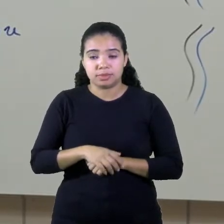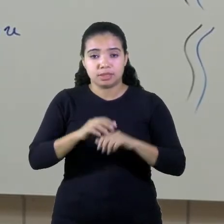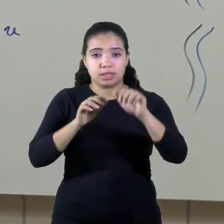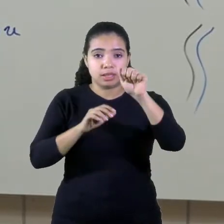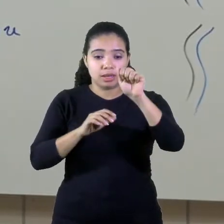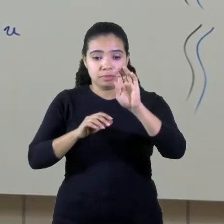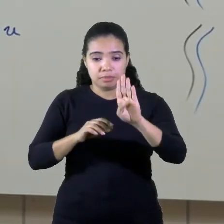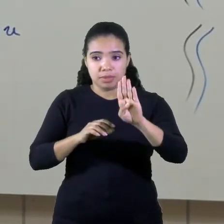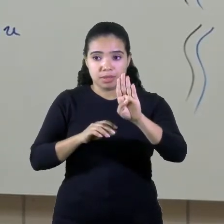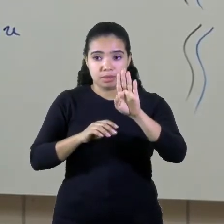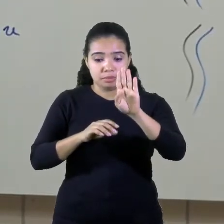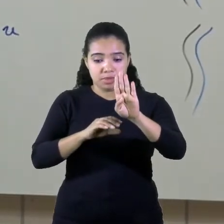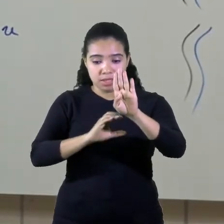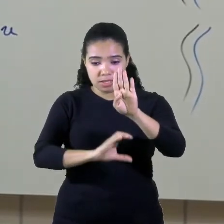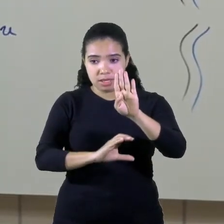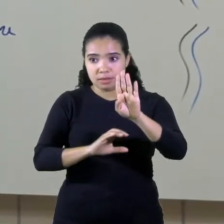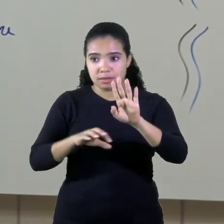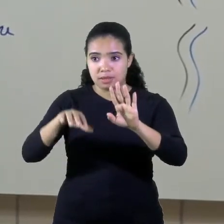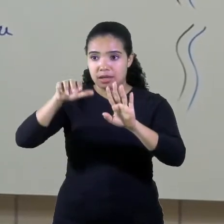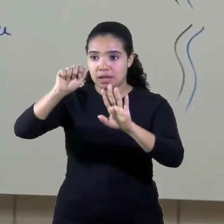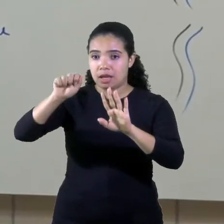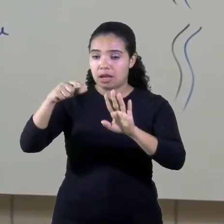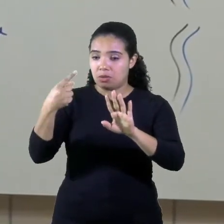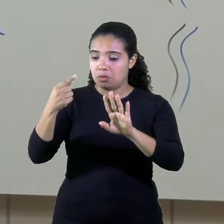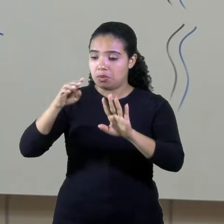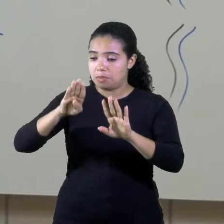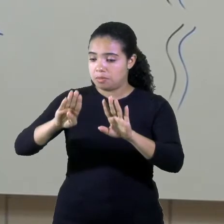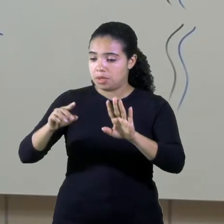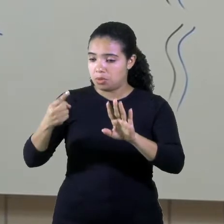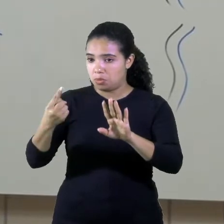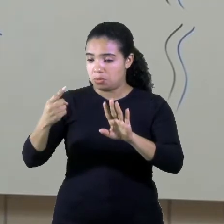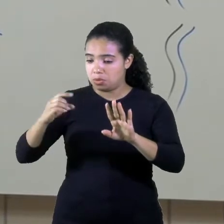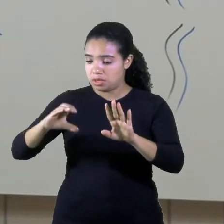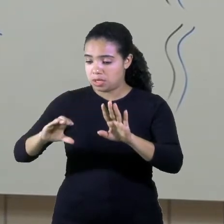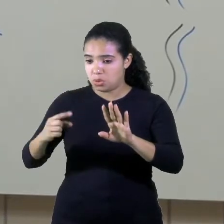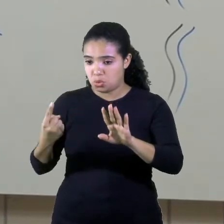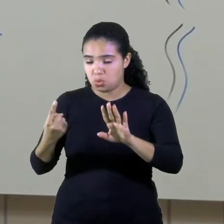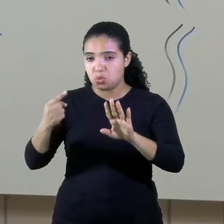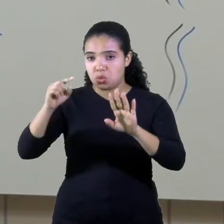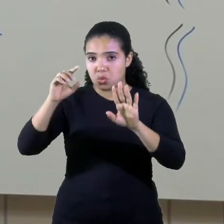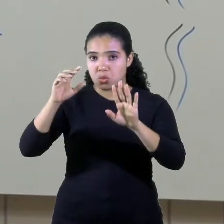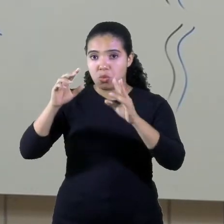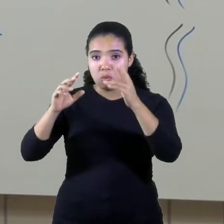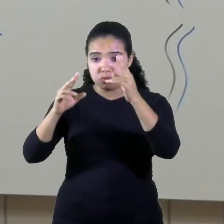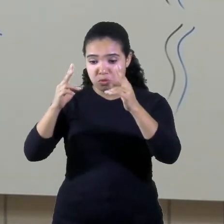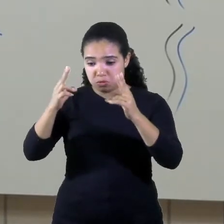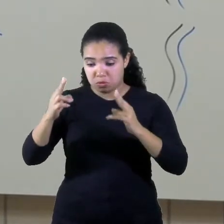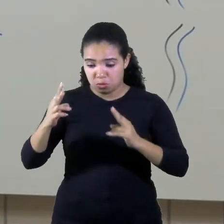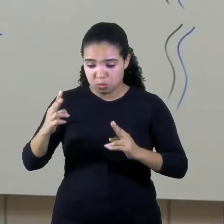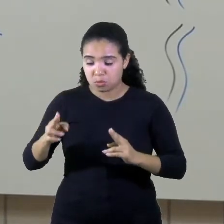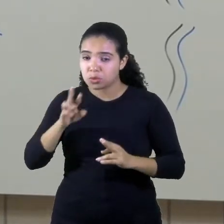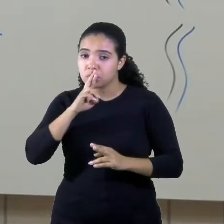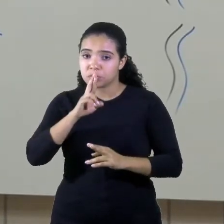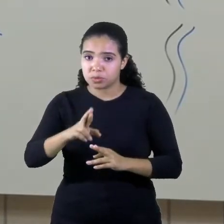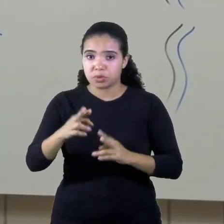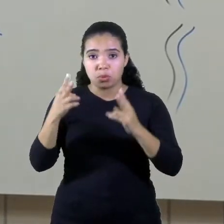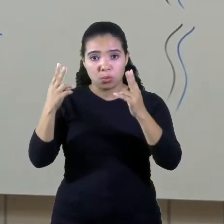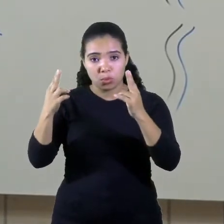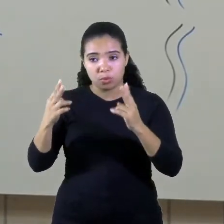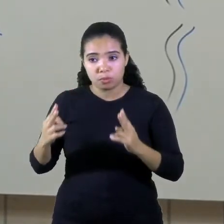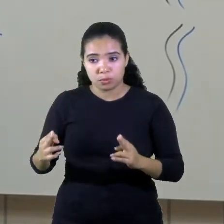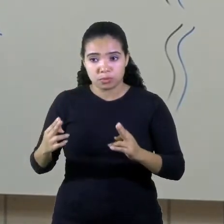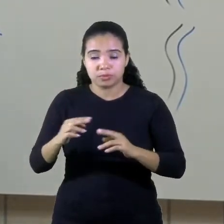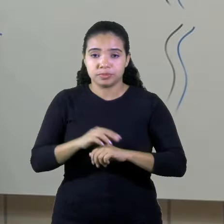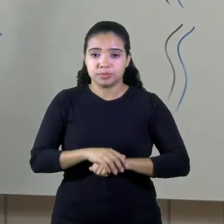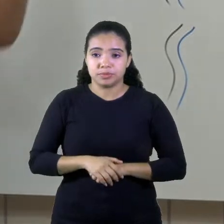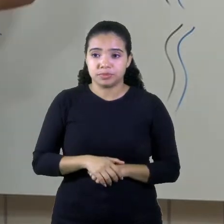o mesmo resultado se você pegar essa medida e dividir por essa. Ok? Bom, vamos a mais comparações?